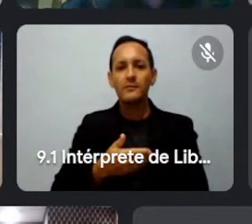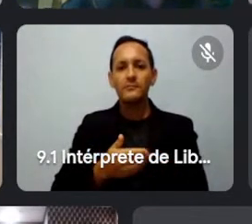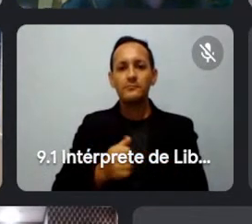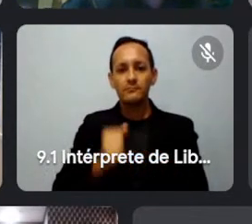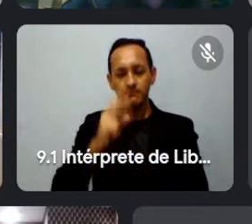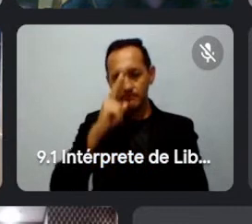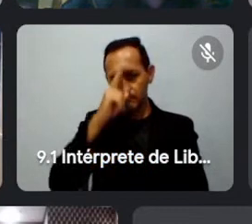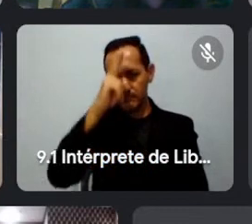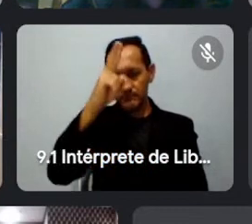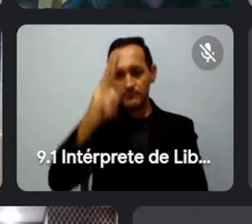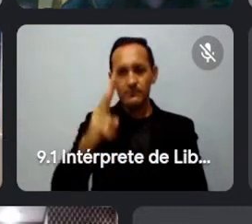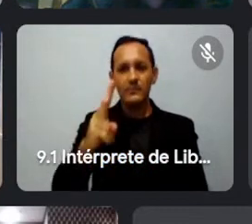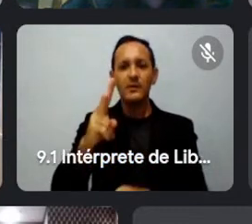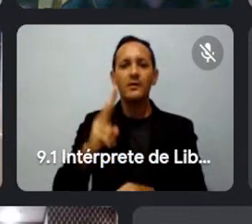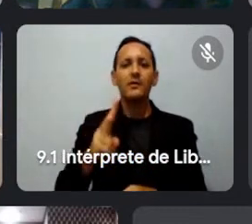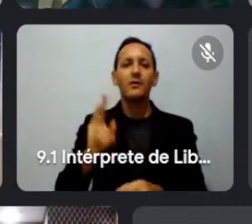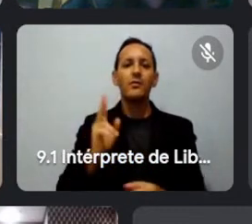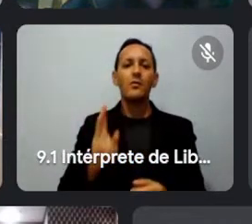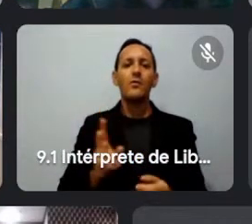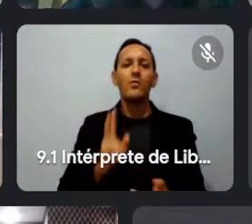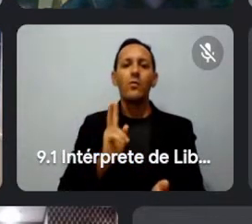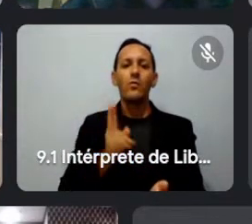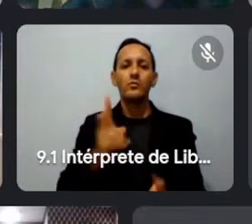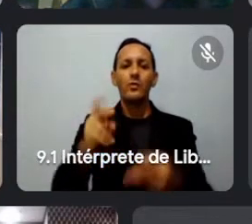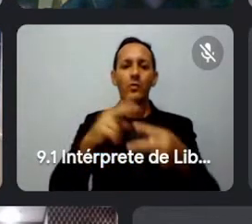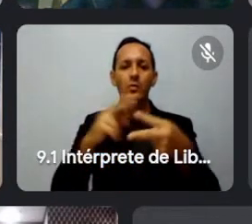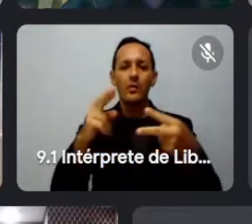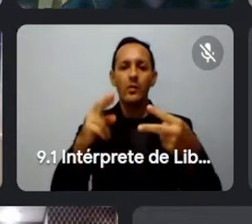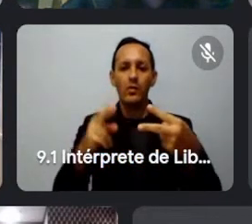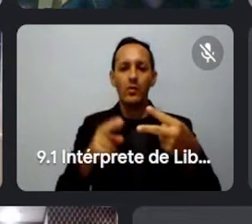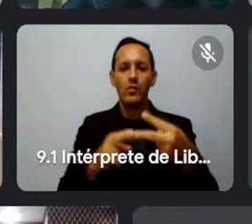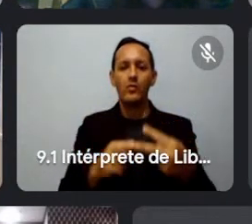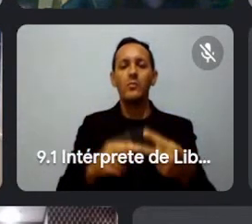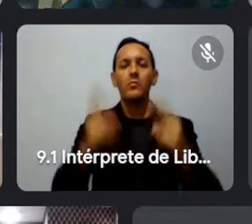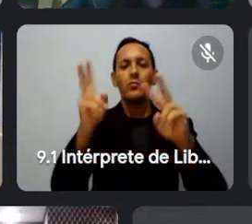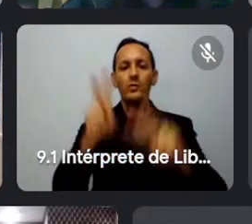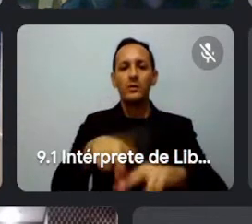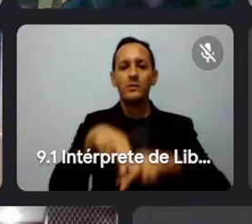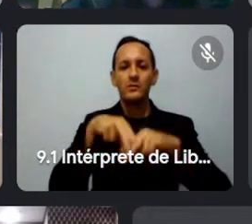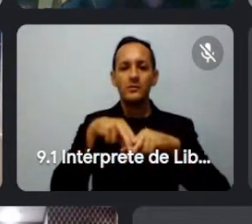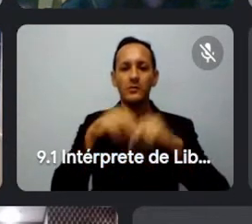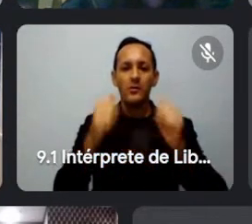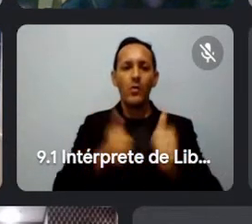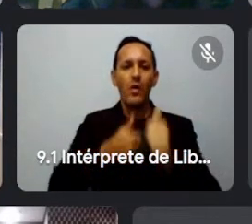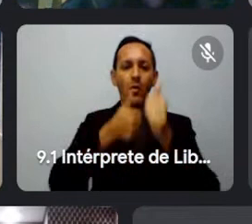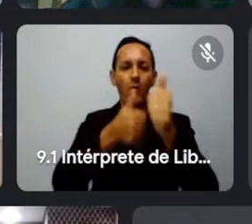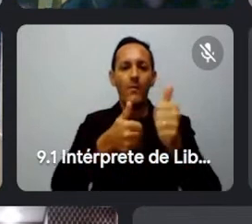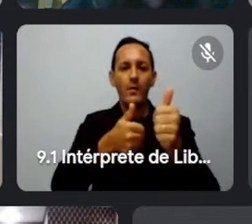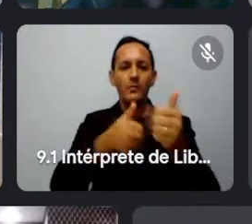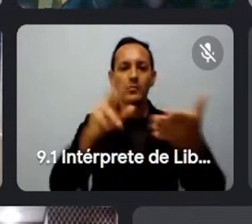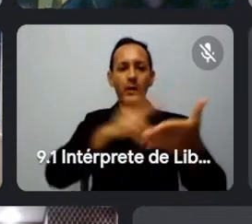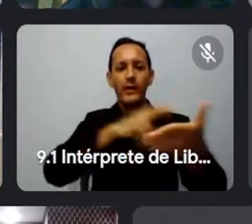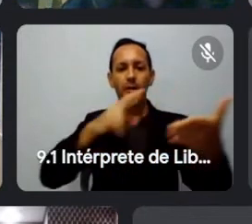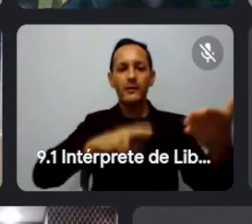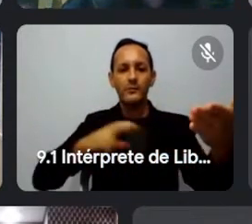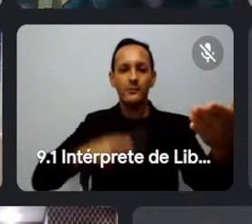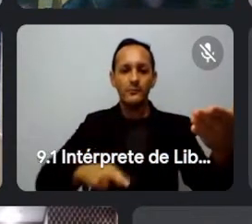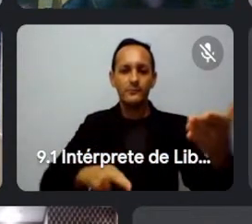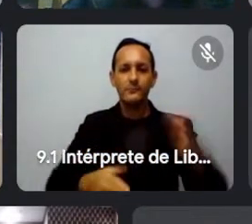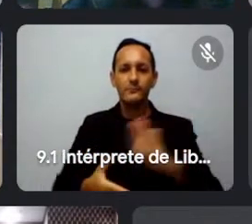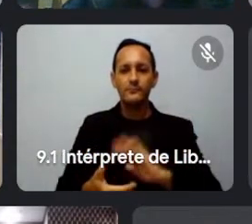suficientes para dar provimento ao recurso por esses e outros motivos eu acompanho rato